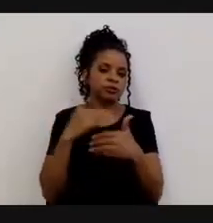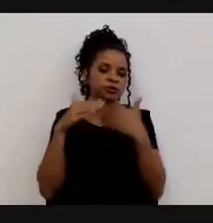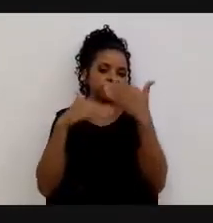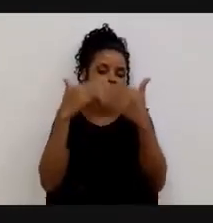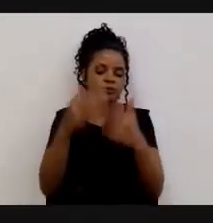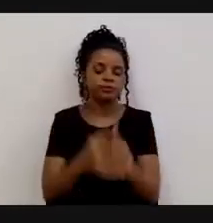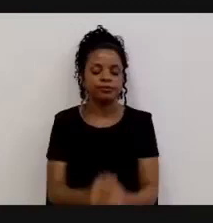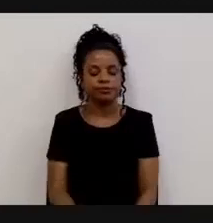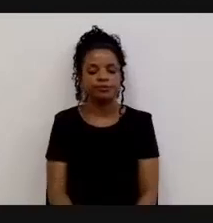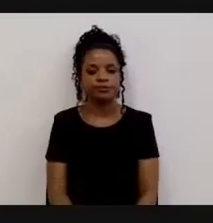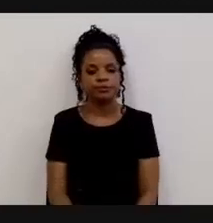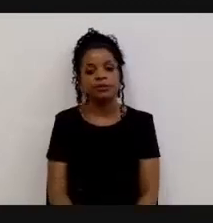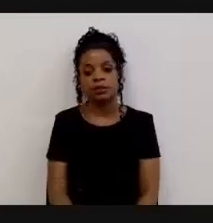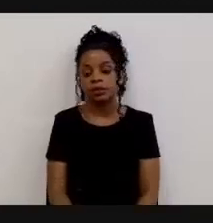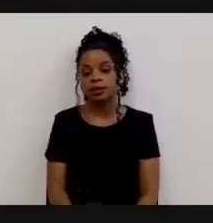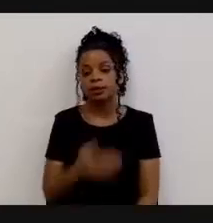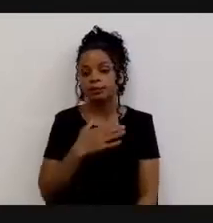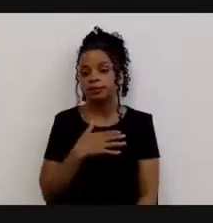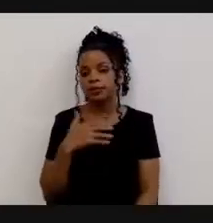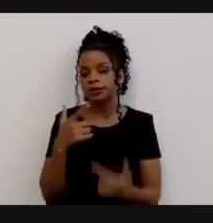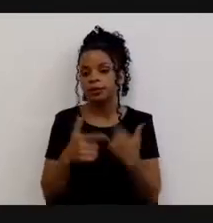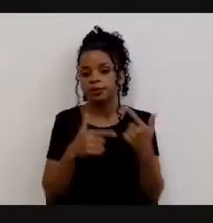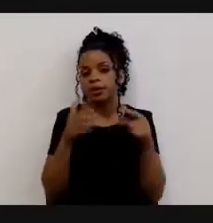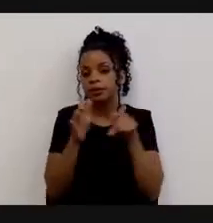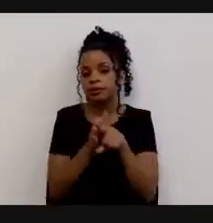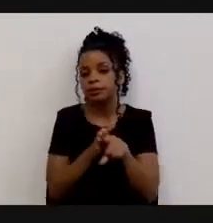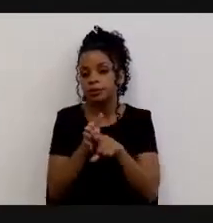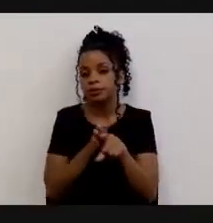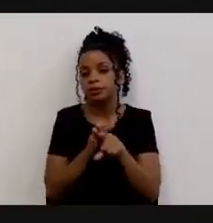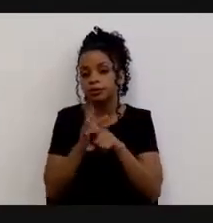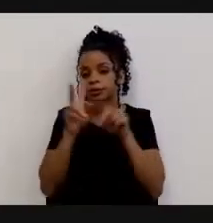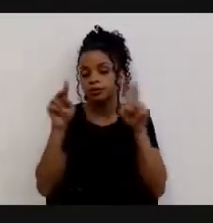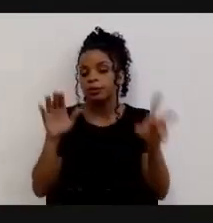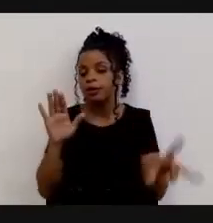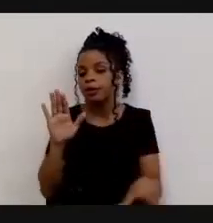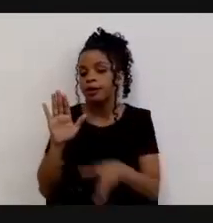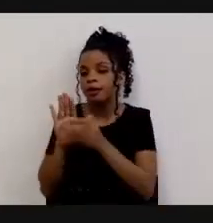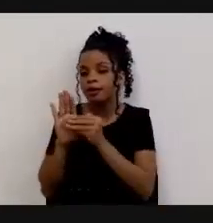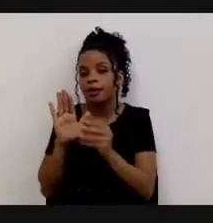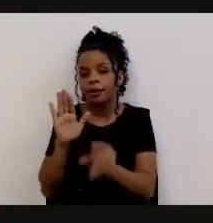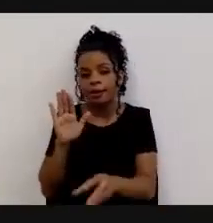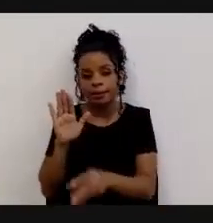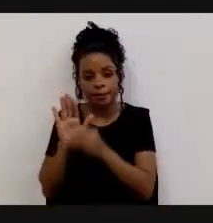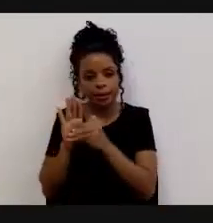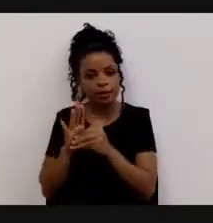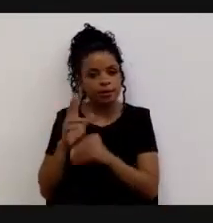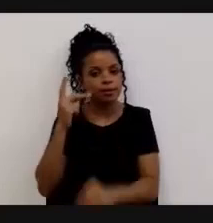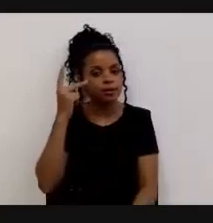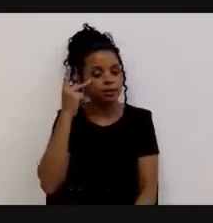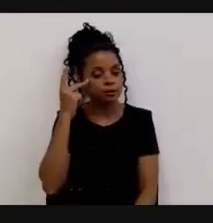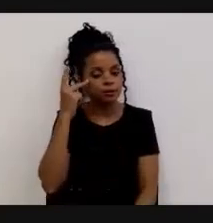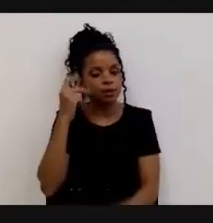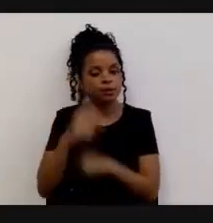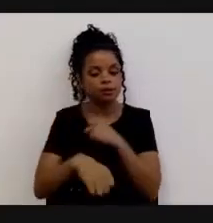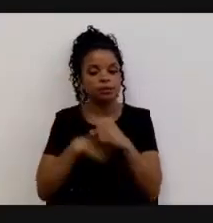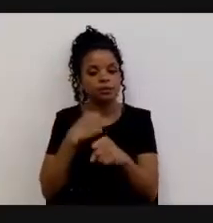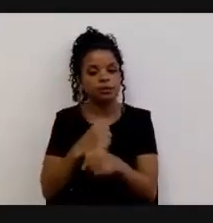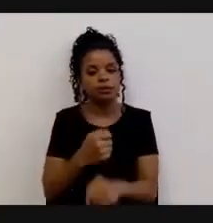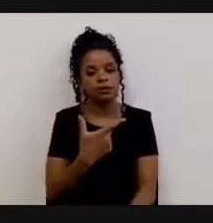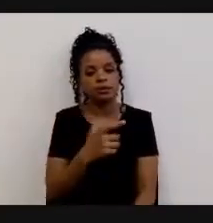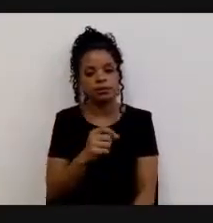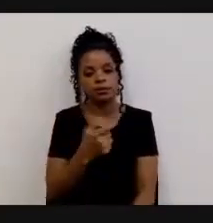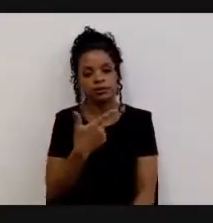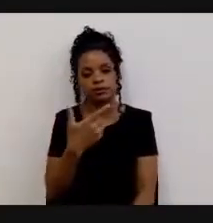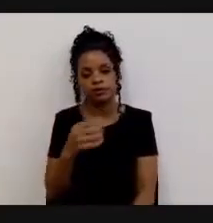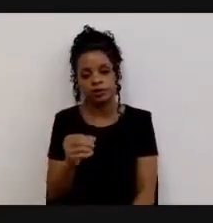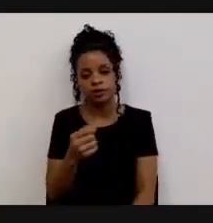estudo de caso das emendas individuais impositivas sem finalidade definida no Estado de São Paulo, 2020, 2021 e 2022. É um nome grandão